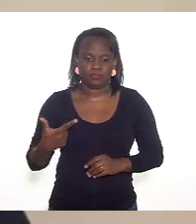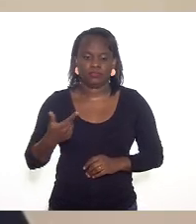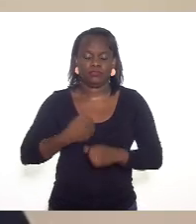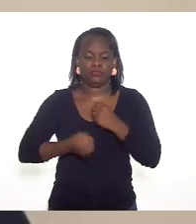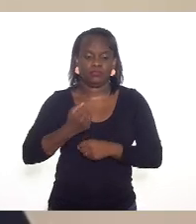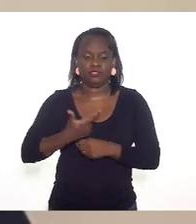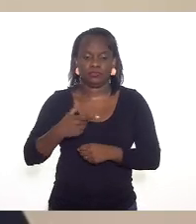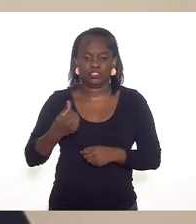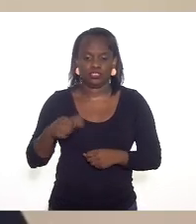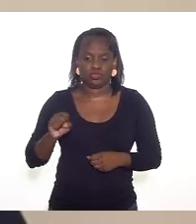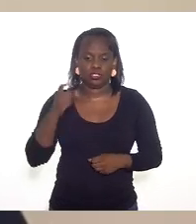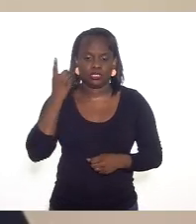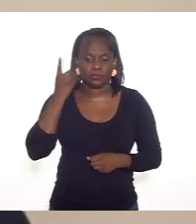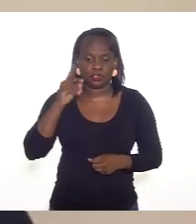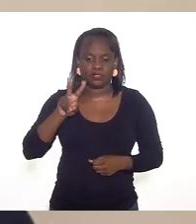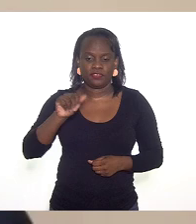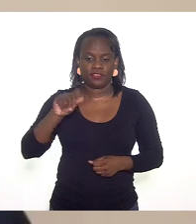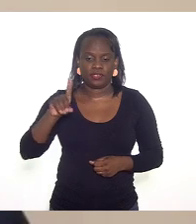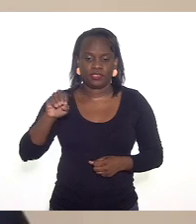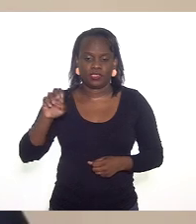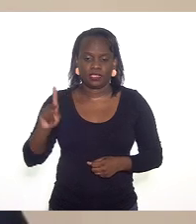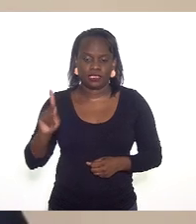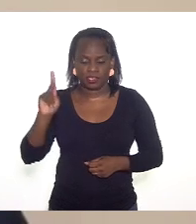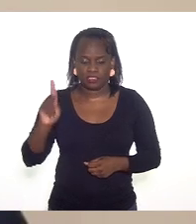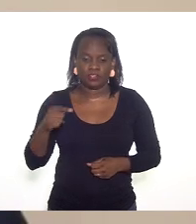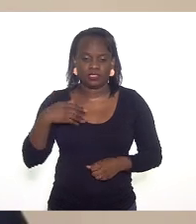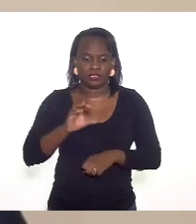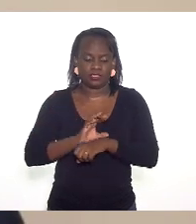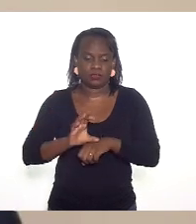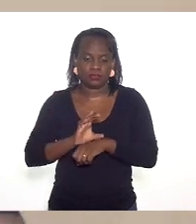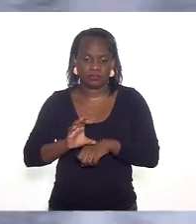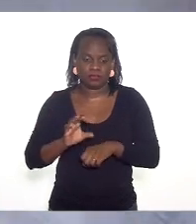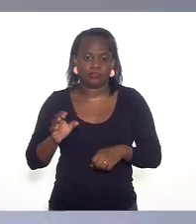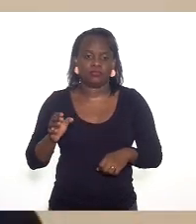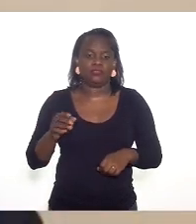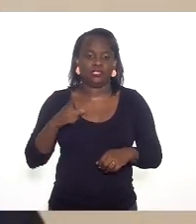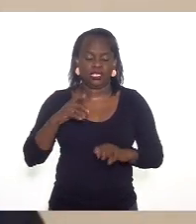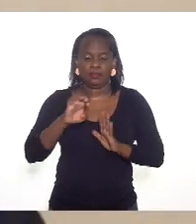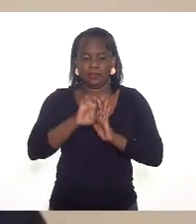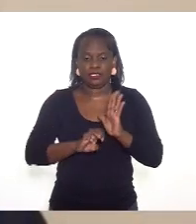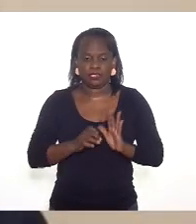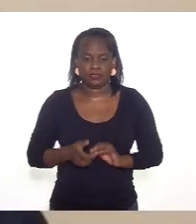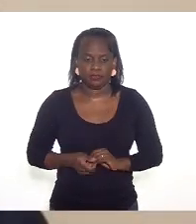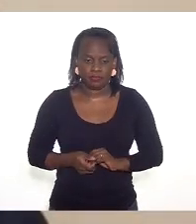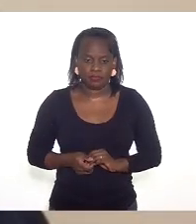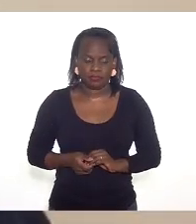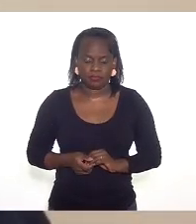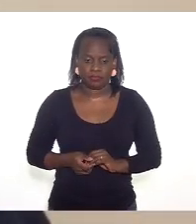4262/2018, deputado Valdeque Carneiro, parecer pela constitucionalidade com emendas.